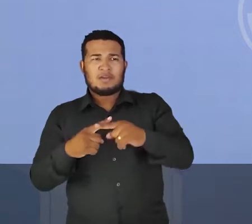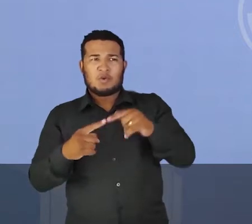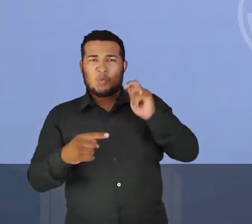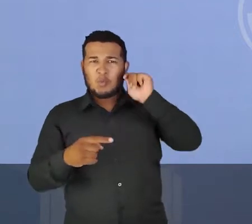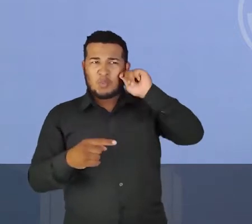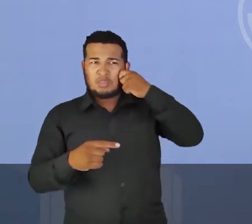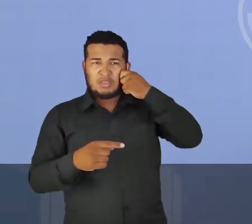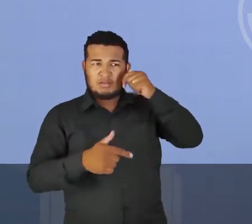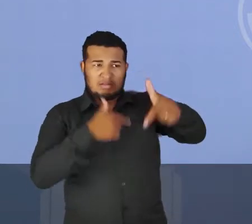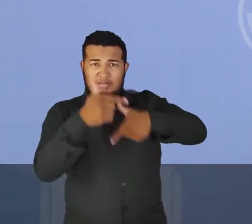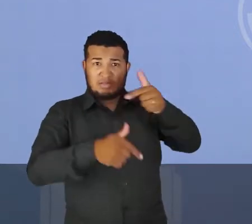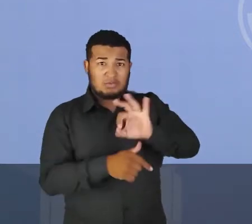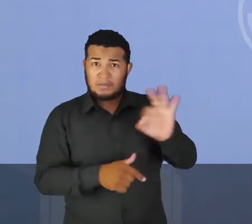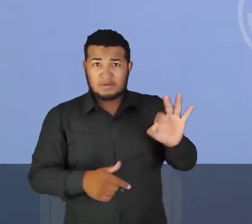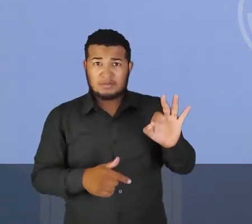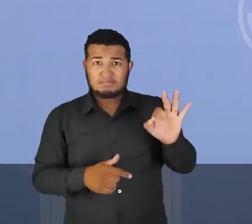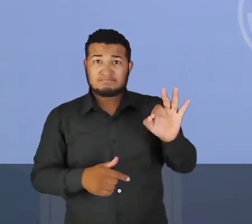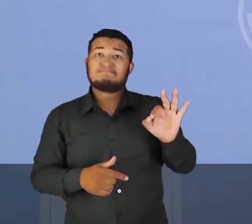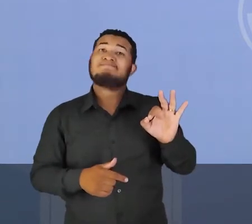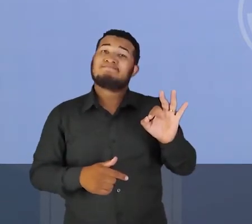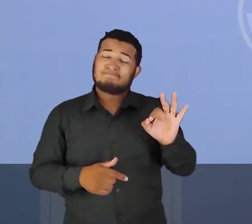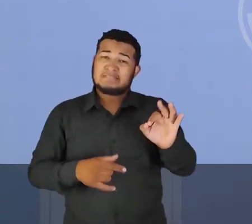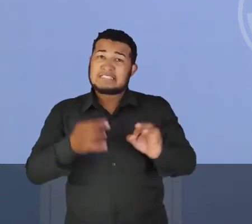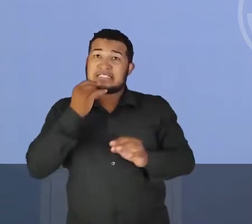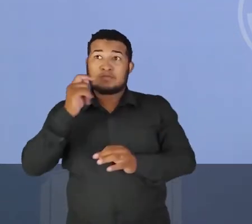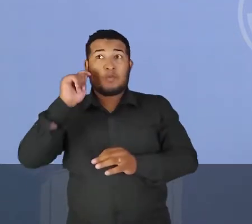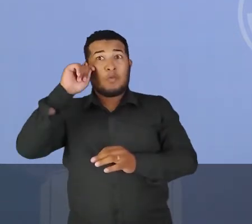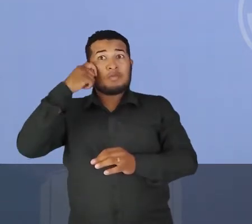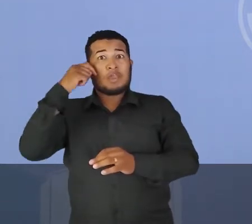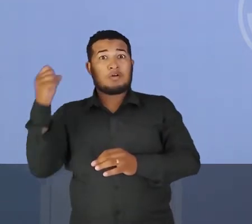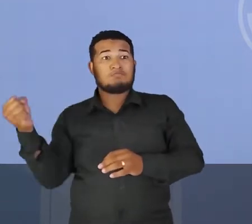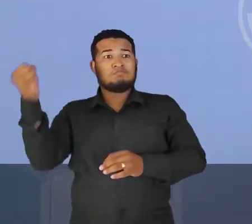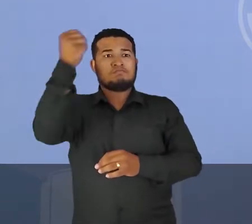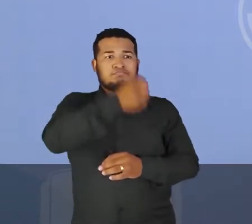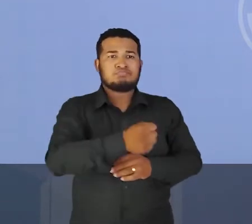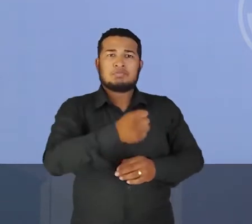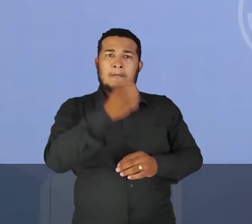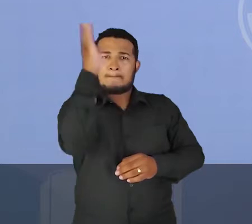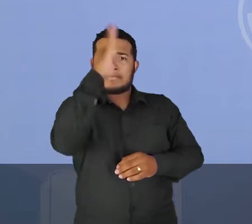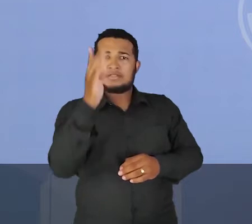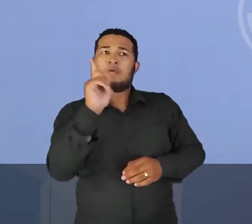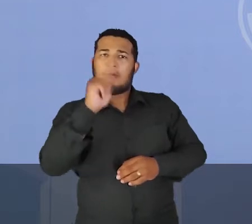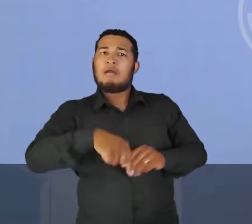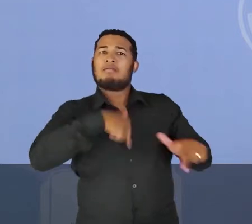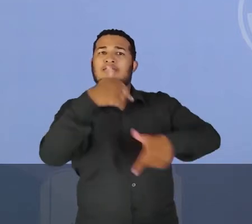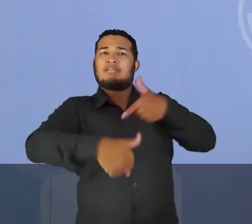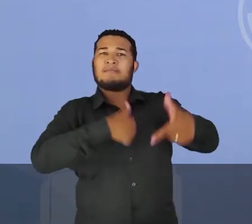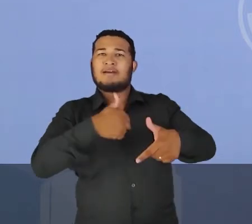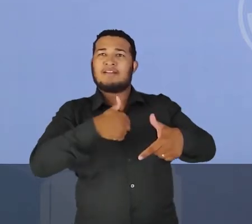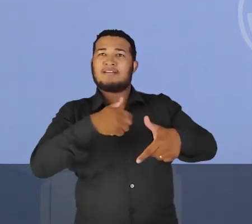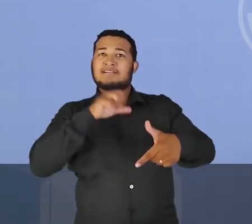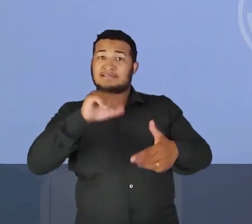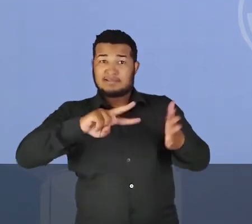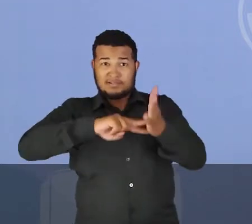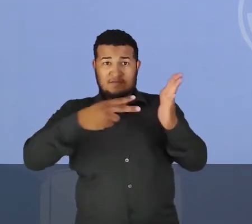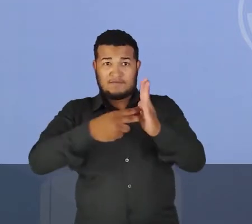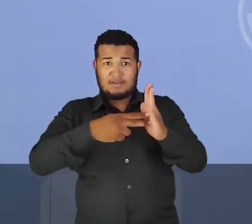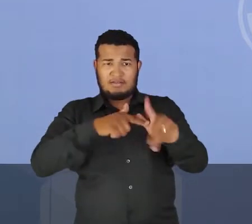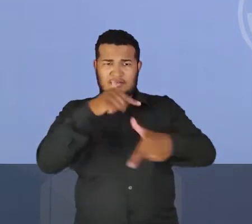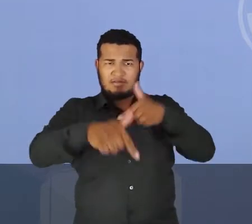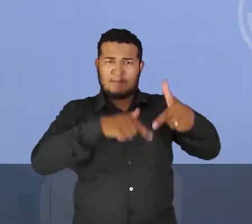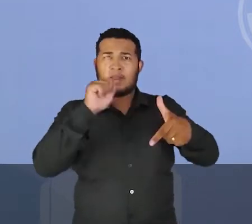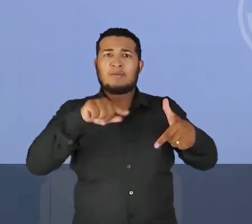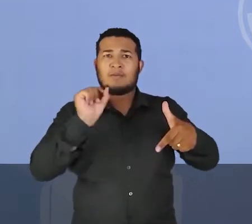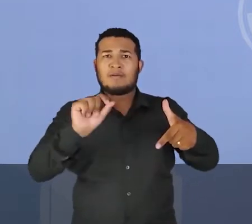trabalha? Gente, o negro veio para o Brasil para trabalhar. Se alguém aqui é sinônimo de trabalho, é o